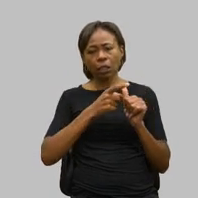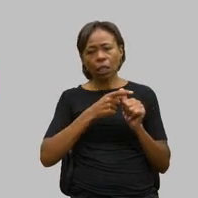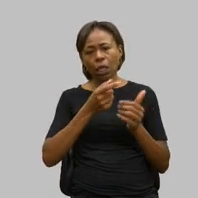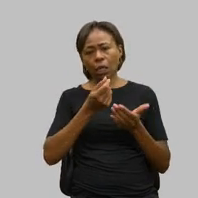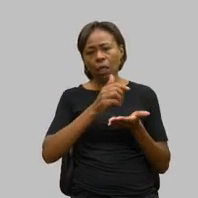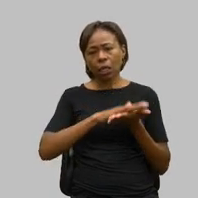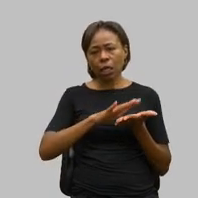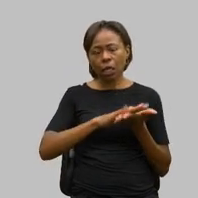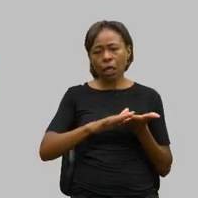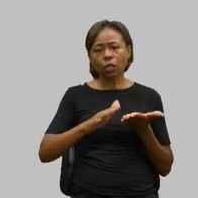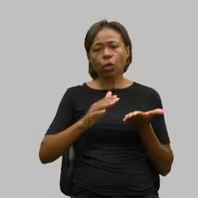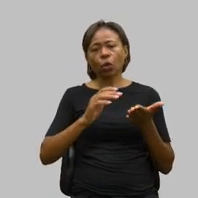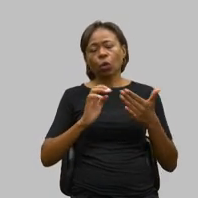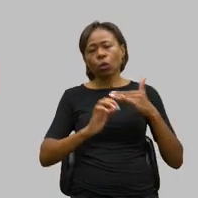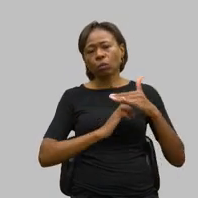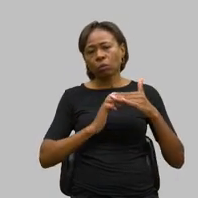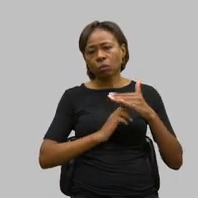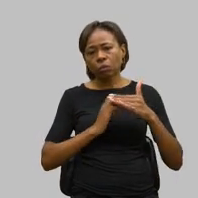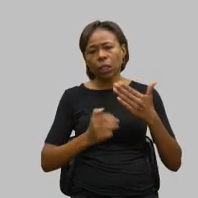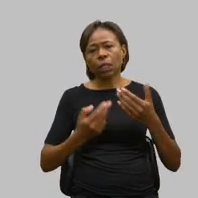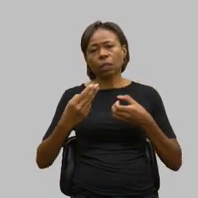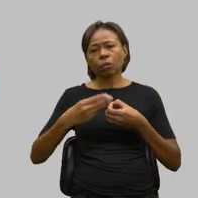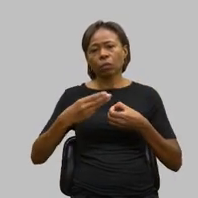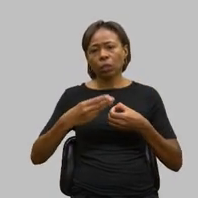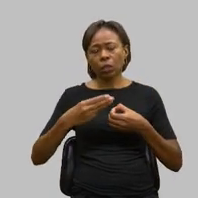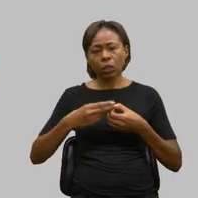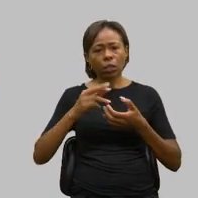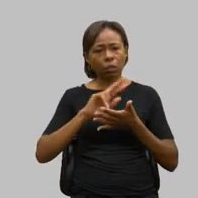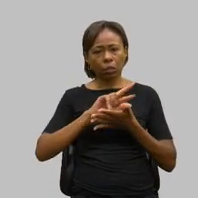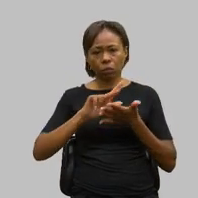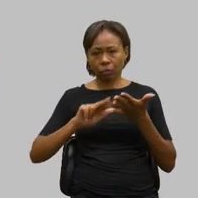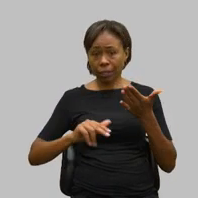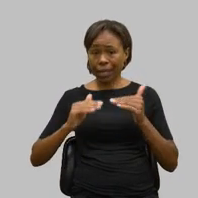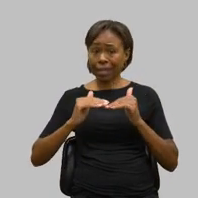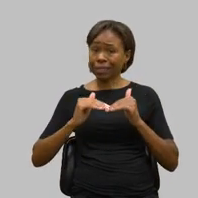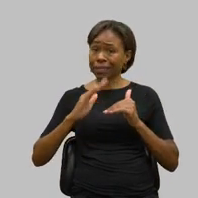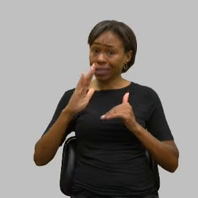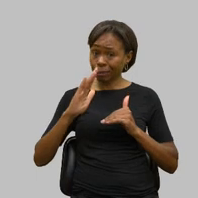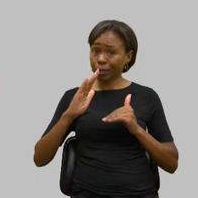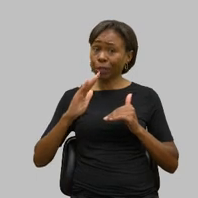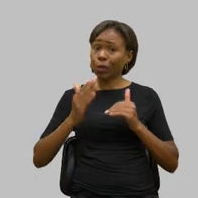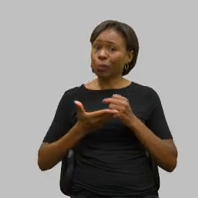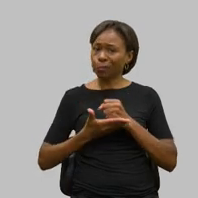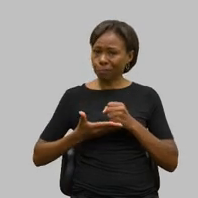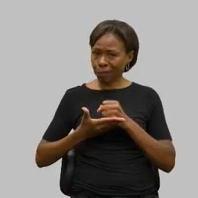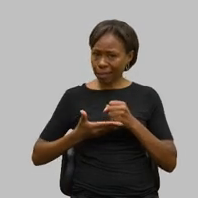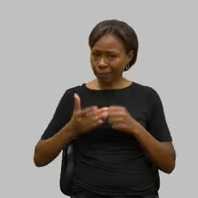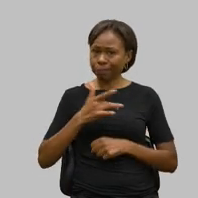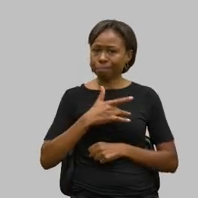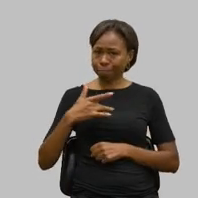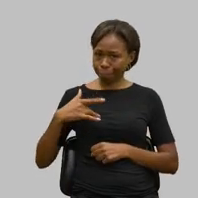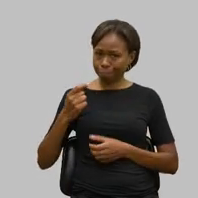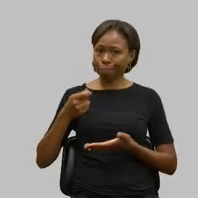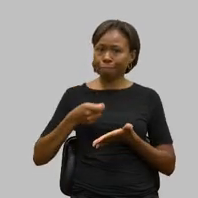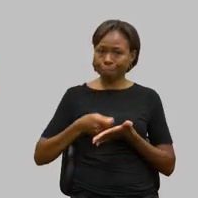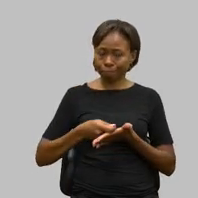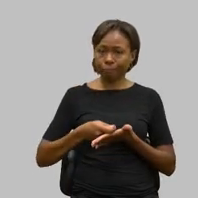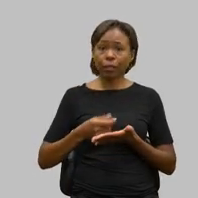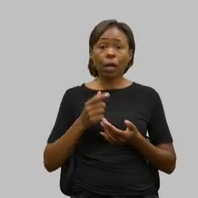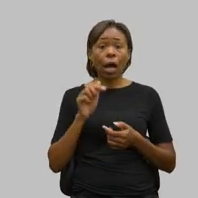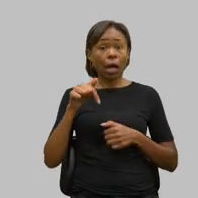2021, ultrapassando o mínimo da saúde e isso tem a ver com todas as entregas. Este ano, já